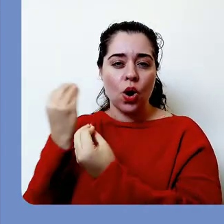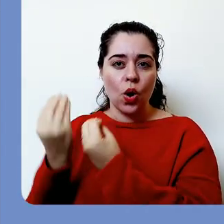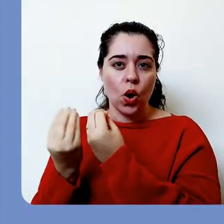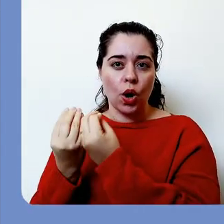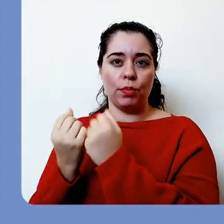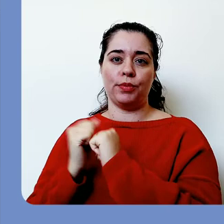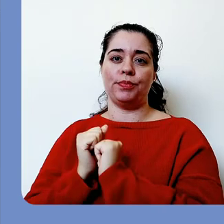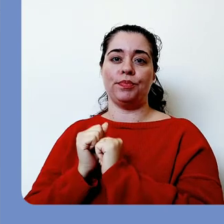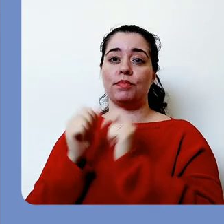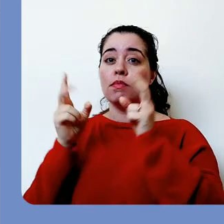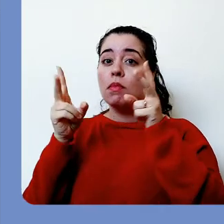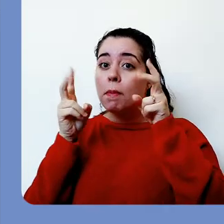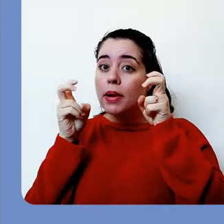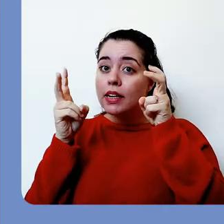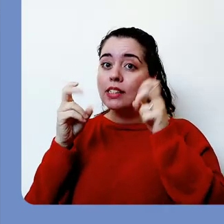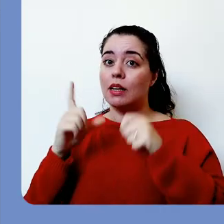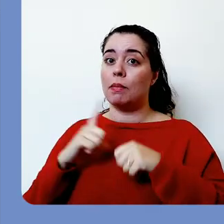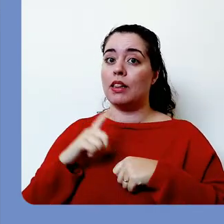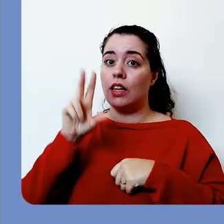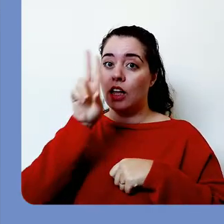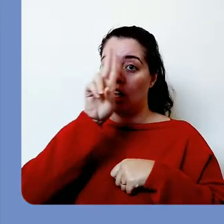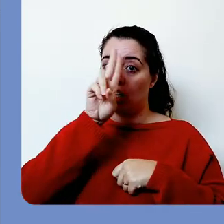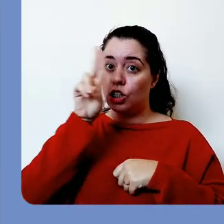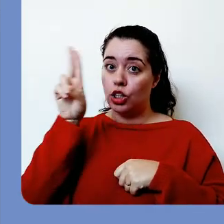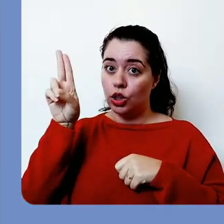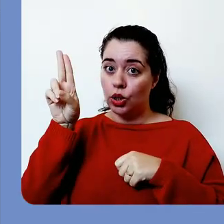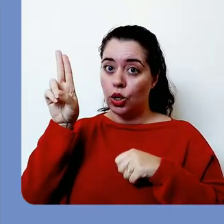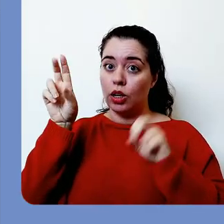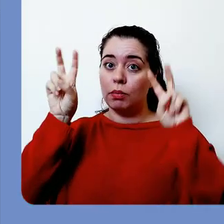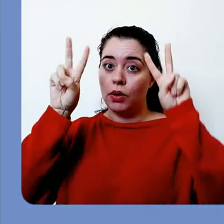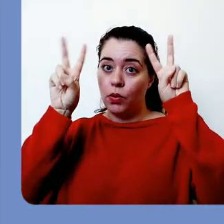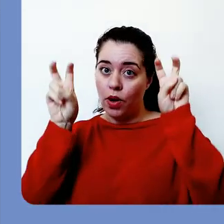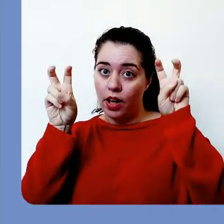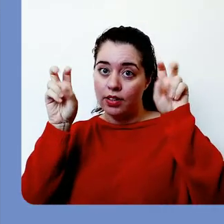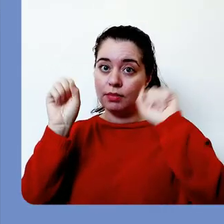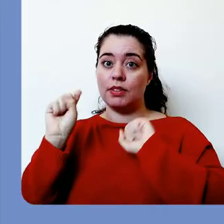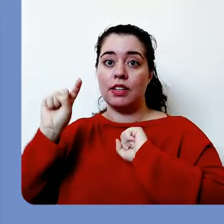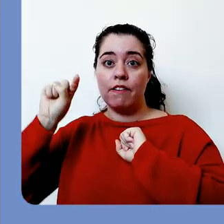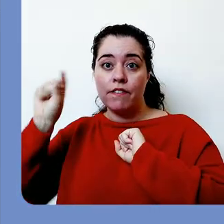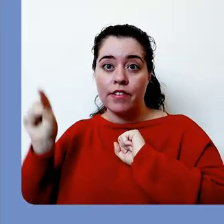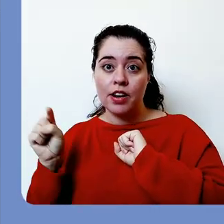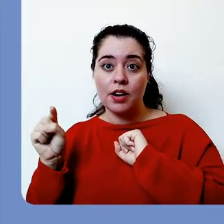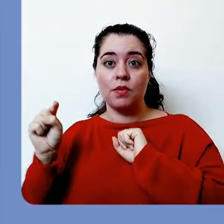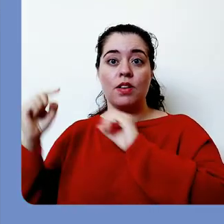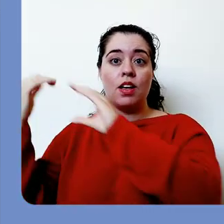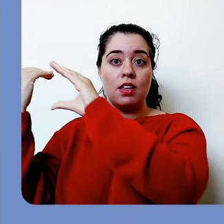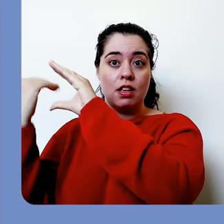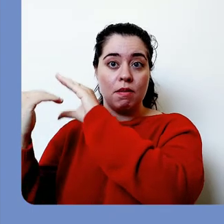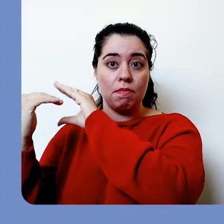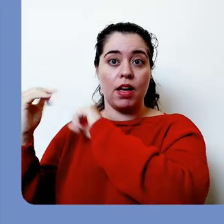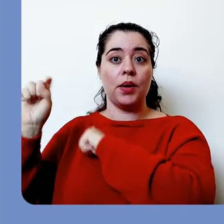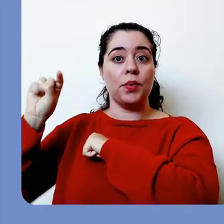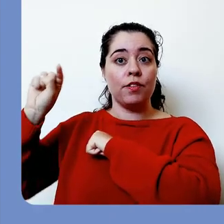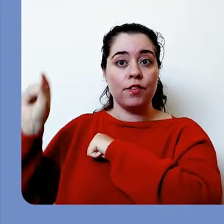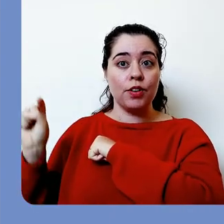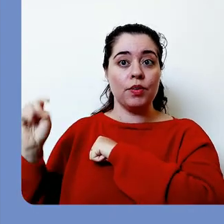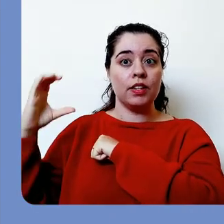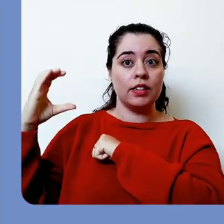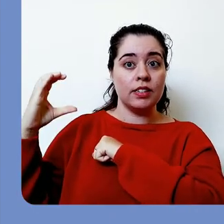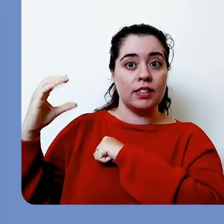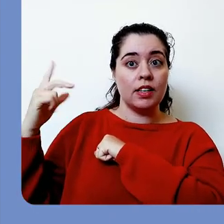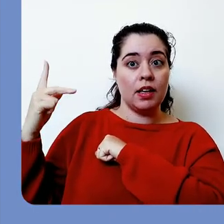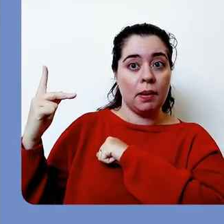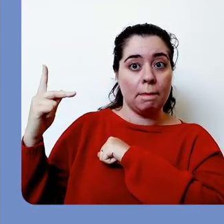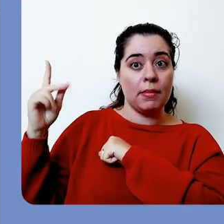e cancelando a homologação dela na sua atividade ou então nesse processo que eu mostrei agora bloqueando